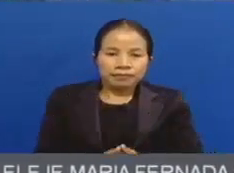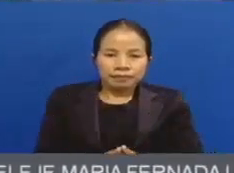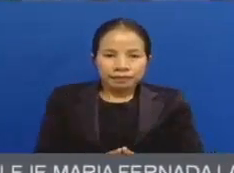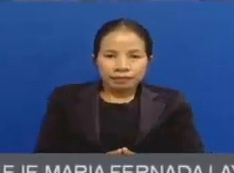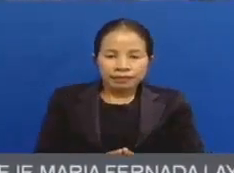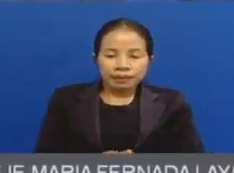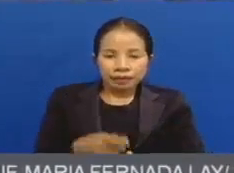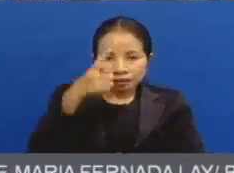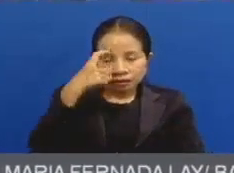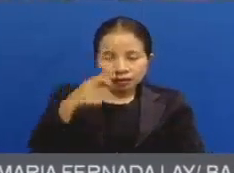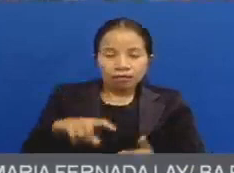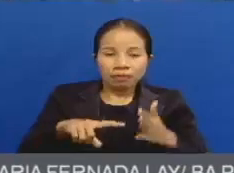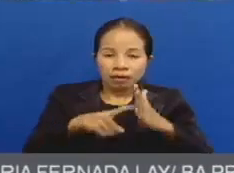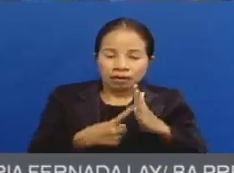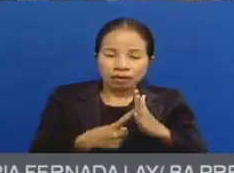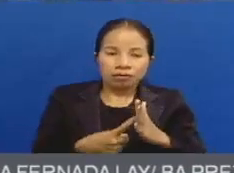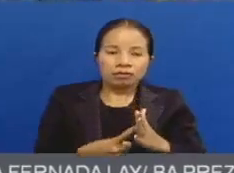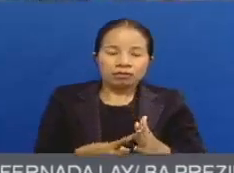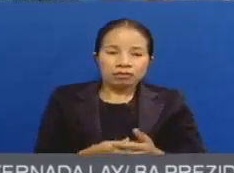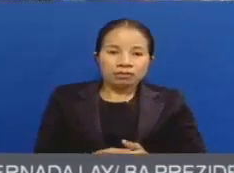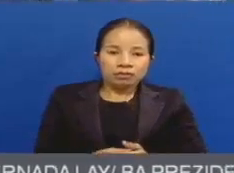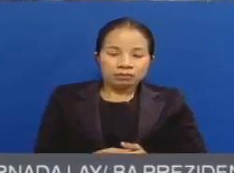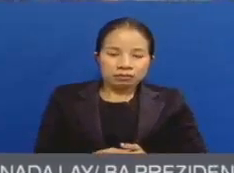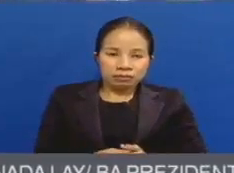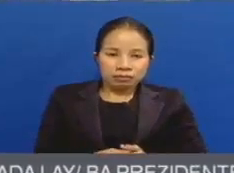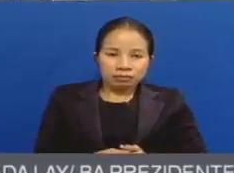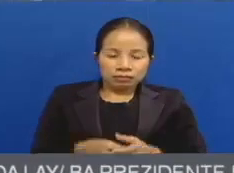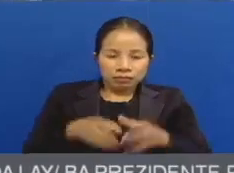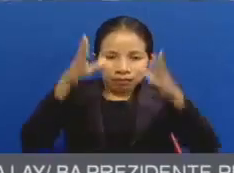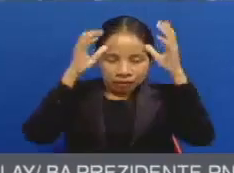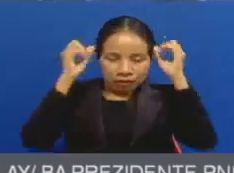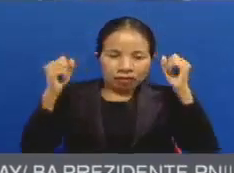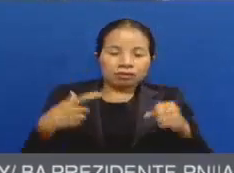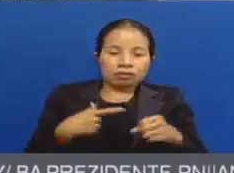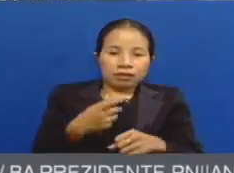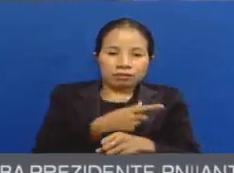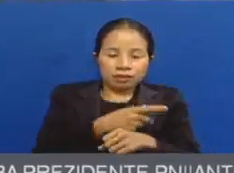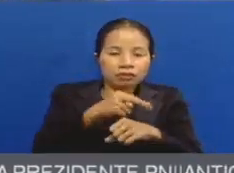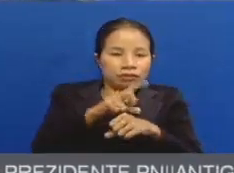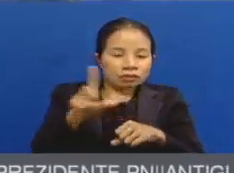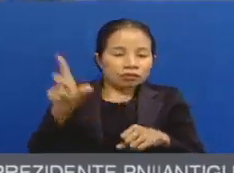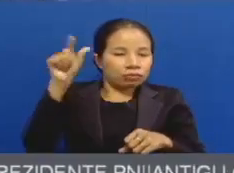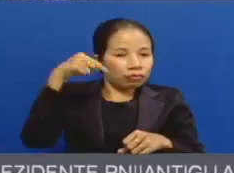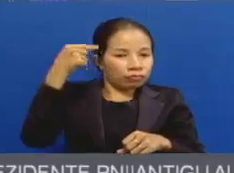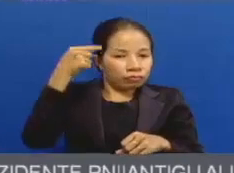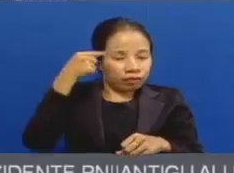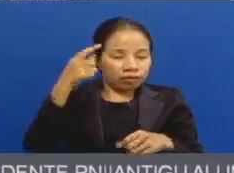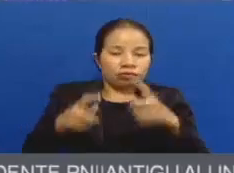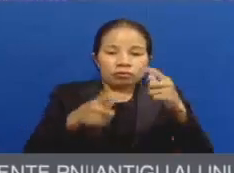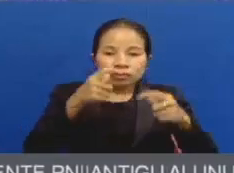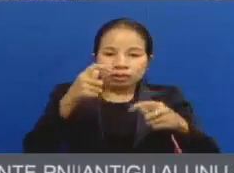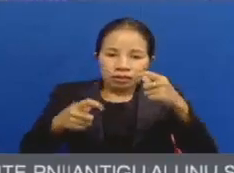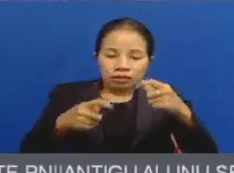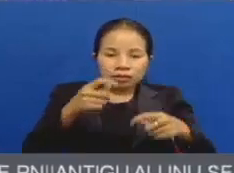Tan me, ha huhusi organ soberano presidente república, parlamento nacional, governo, tribunal